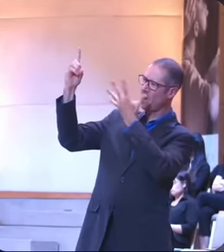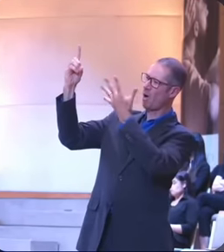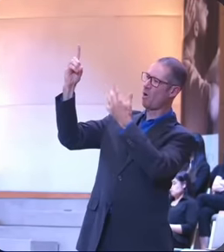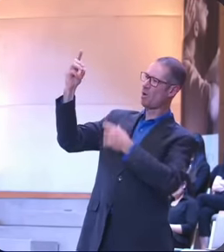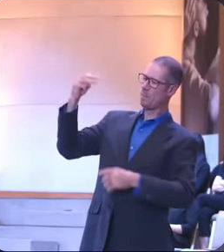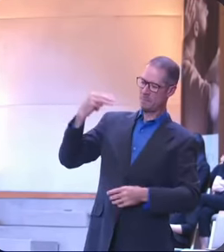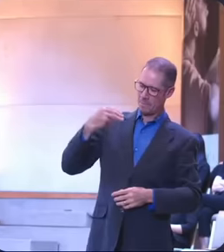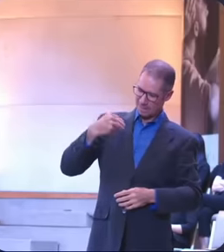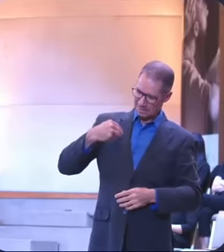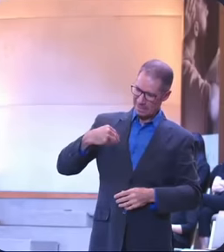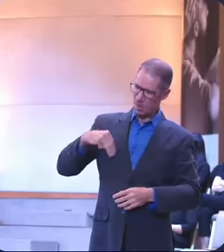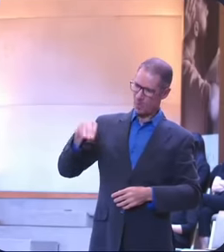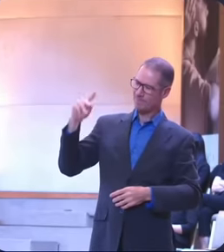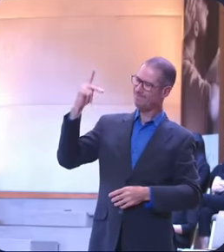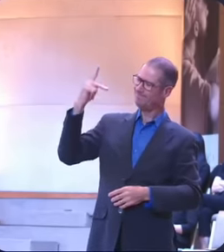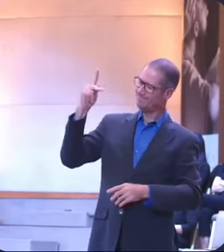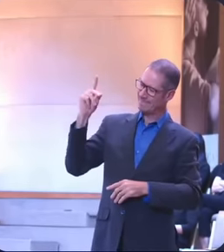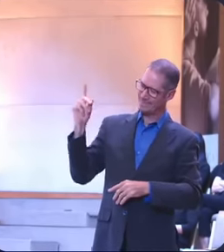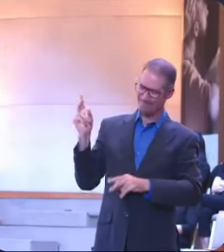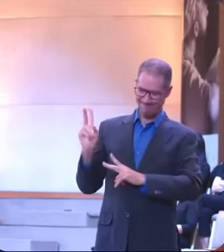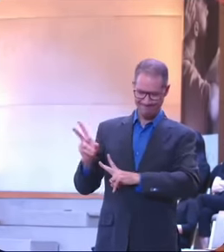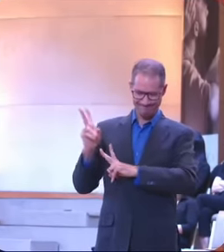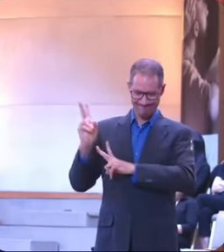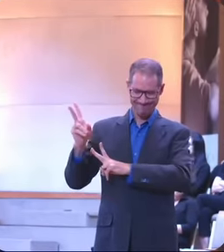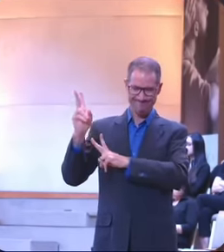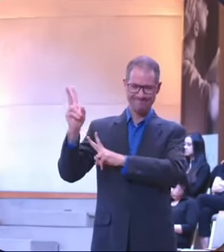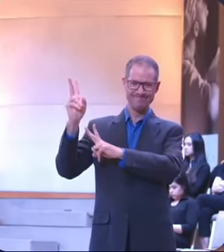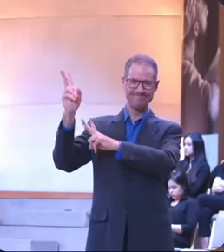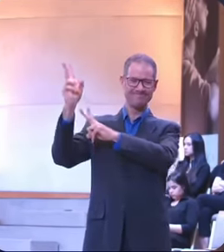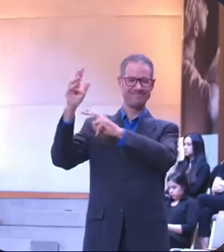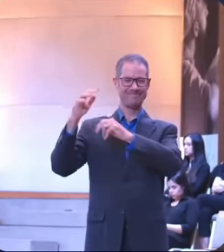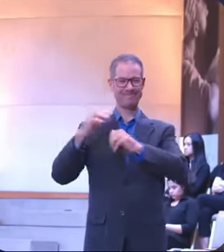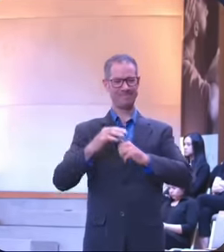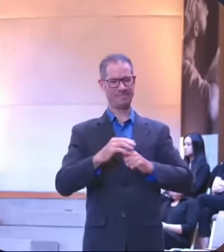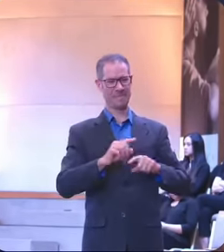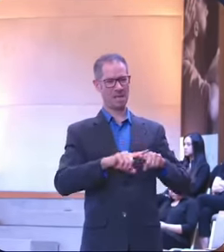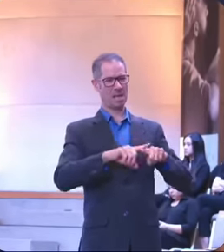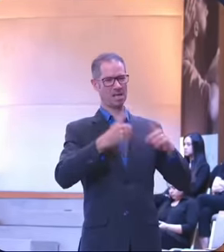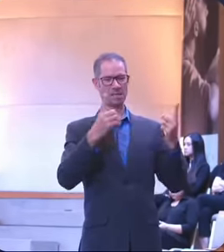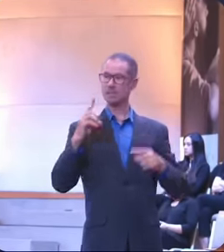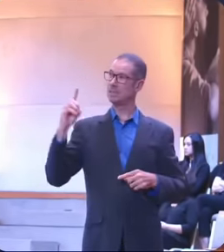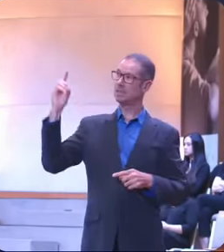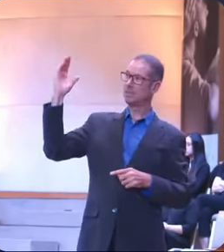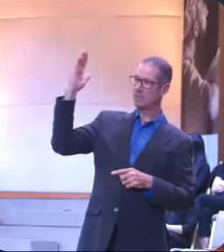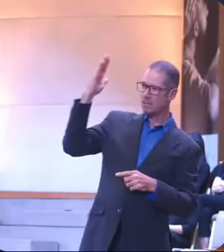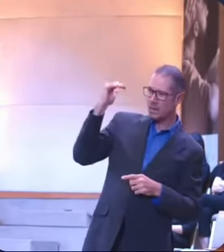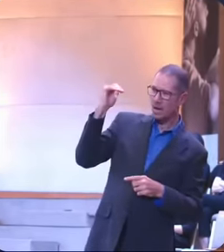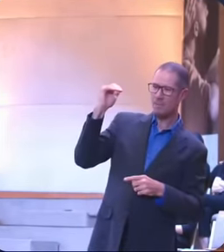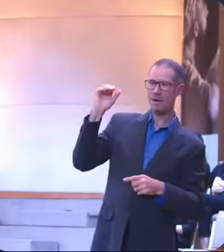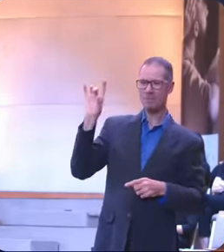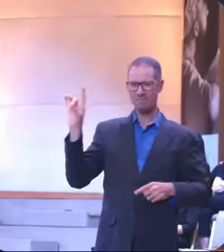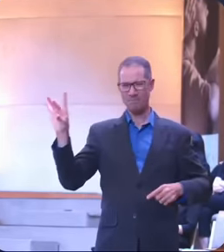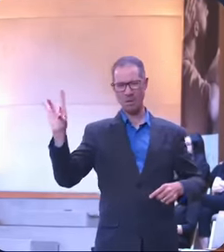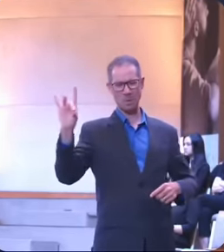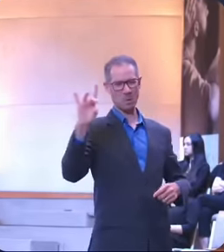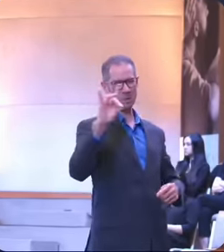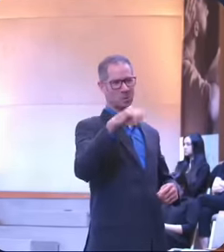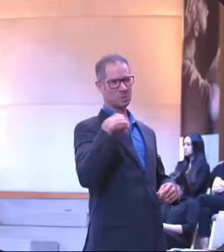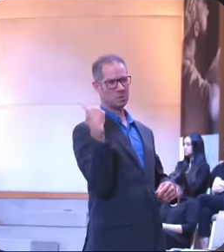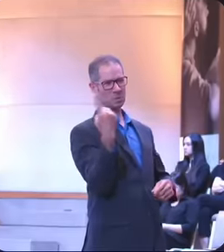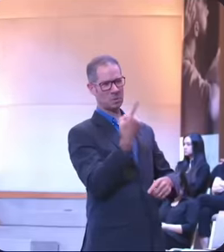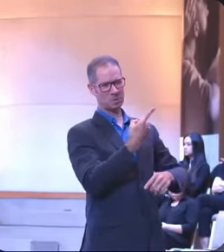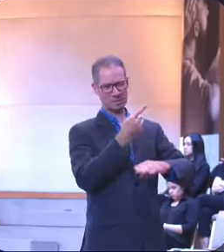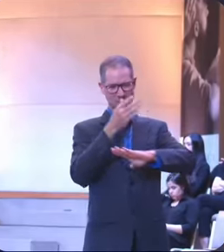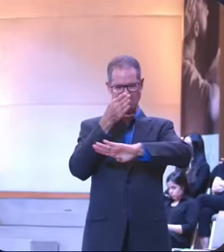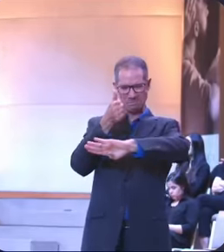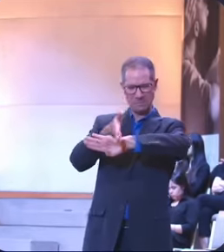a misericórdia dele dura para sempre. Mas ele me chama e chama você para fazer